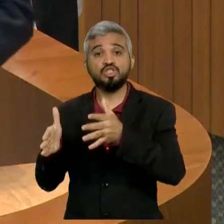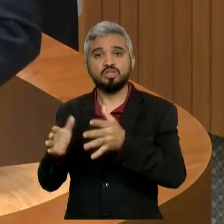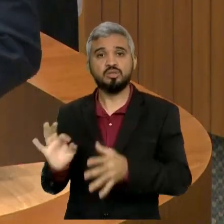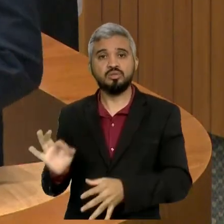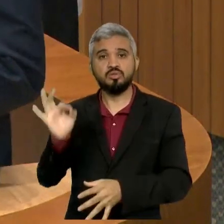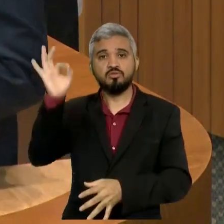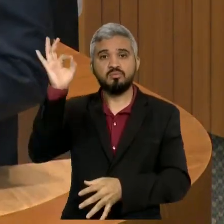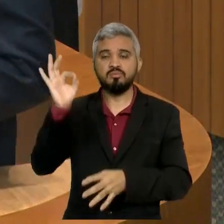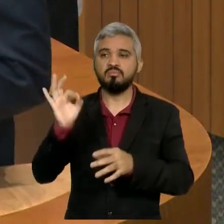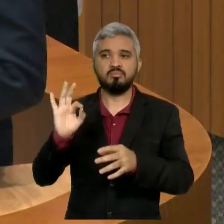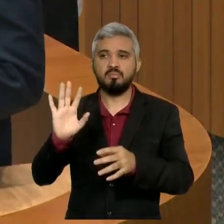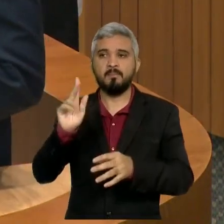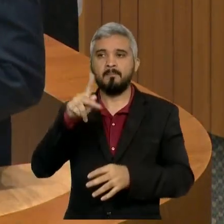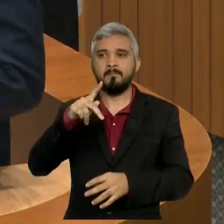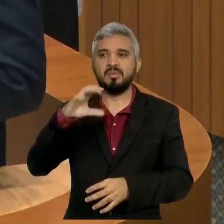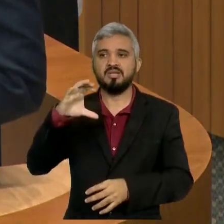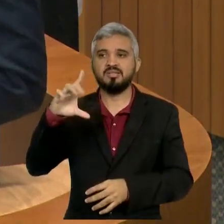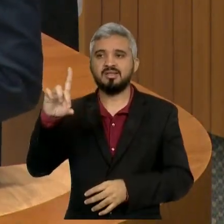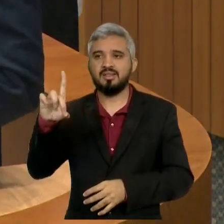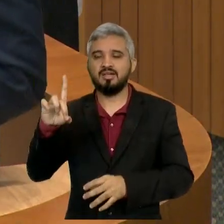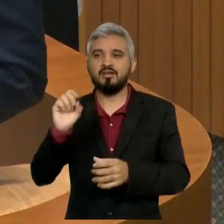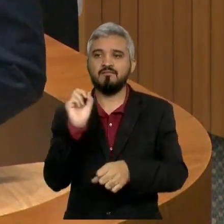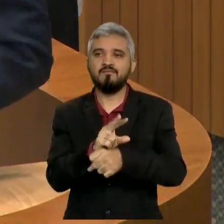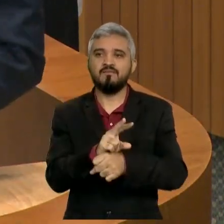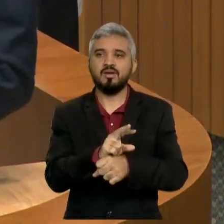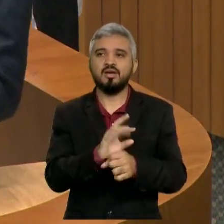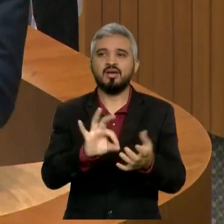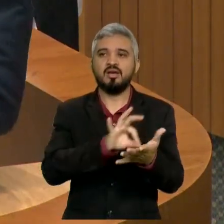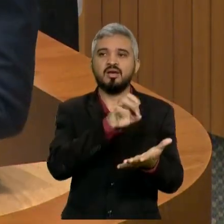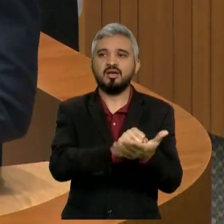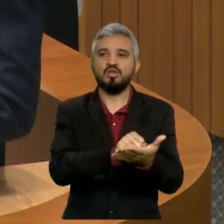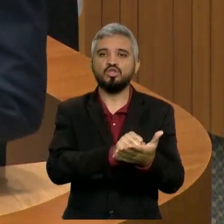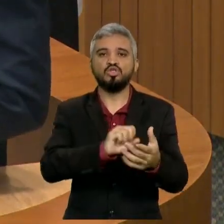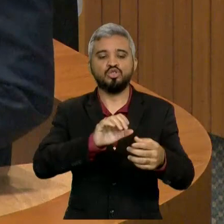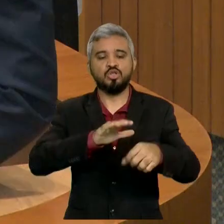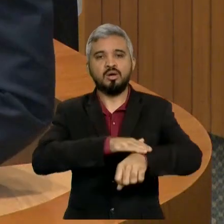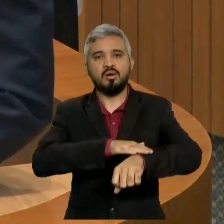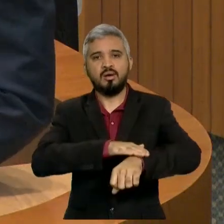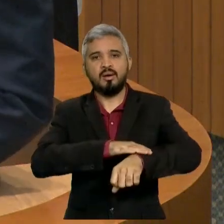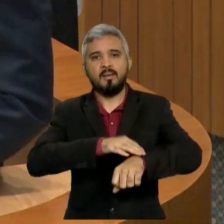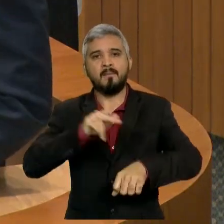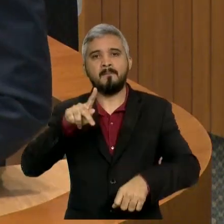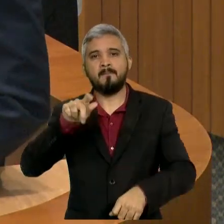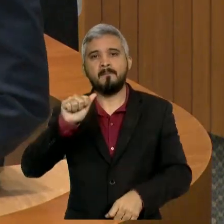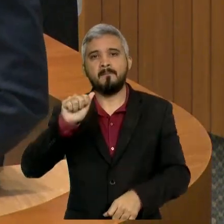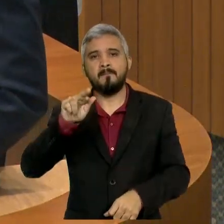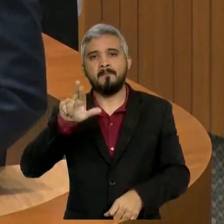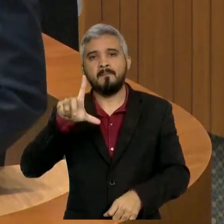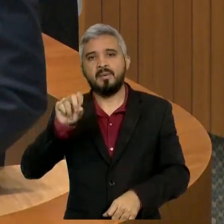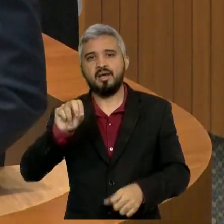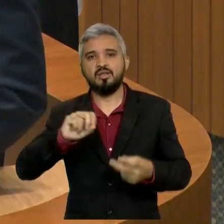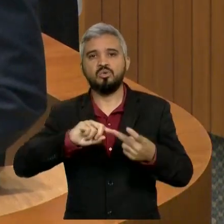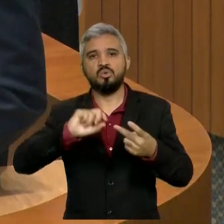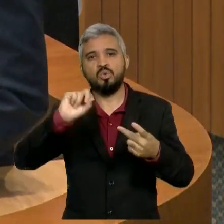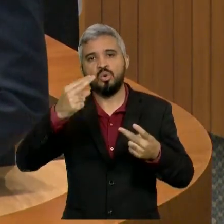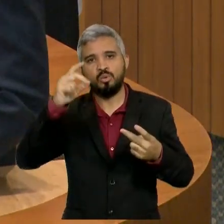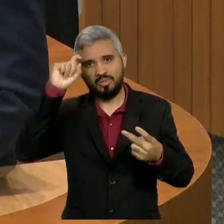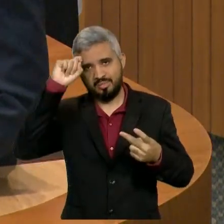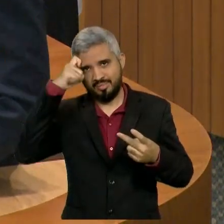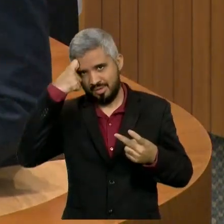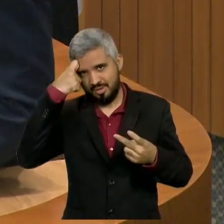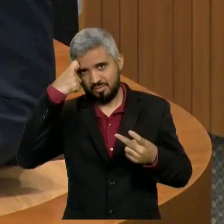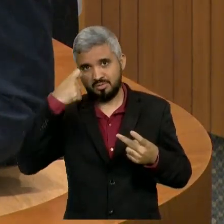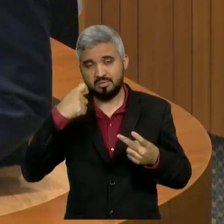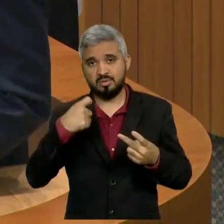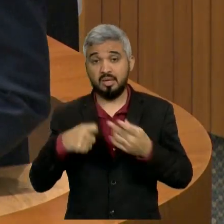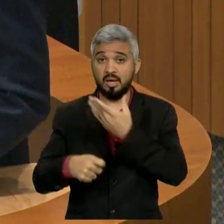tem vaga PCD se for pardo ou negro. Tá certo, o menino se autodeclara pardo. Não, você não é pardo. Você não é pardo,